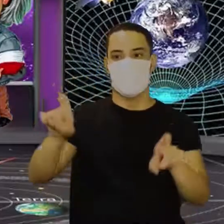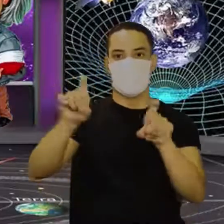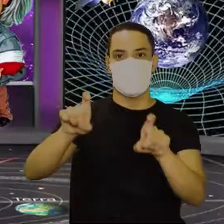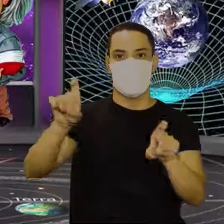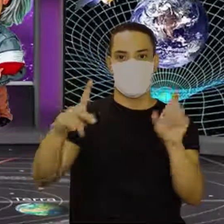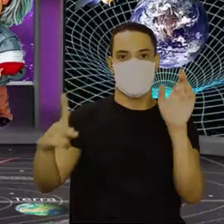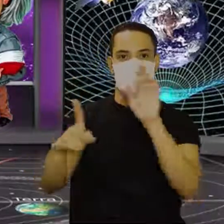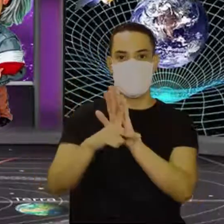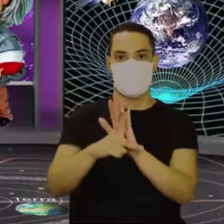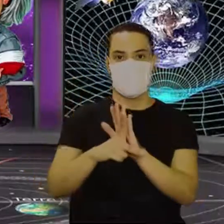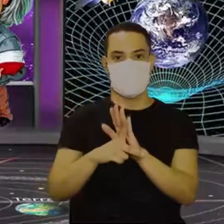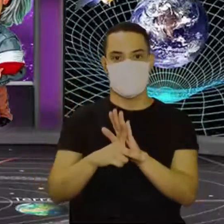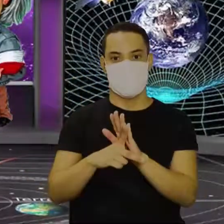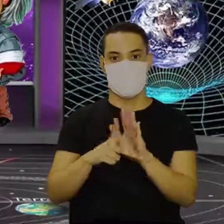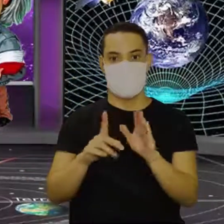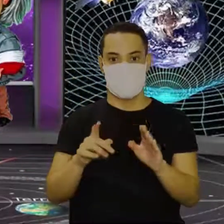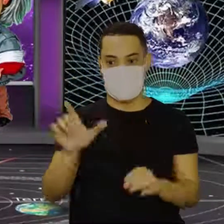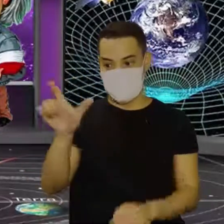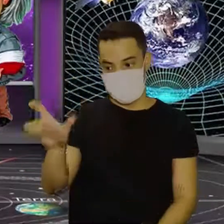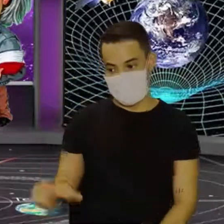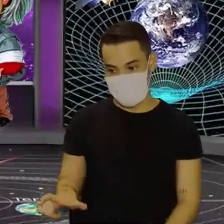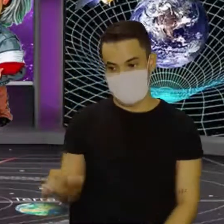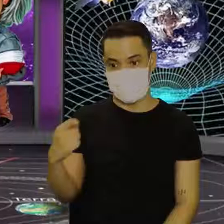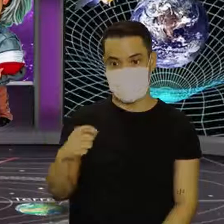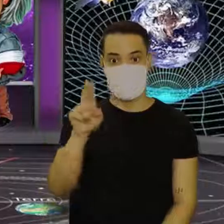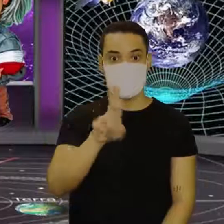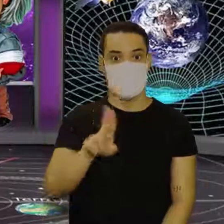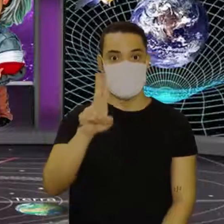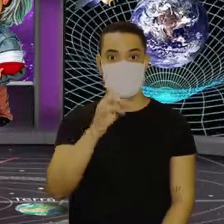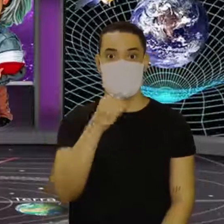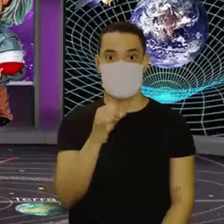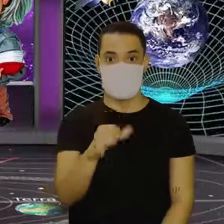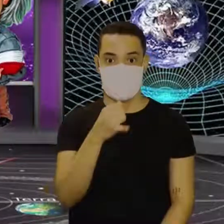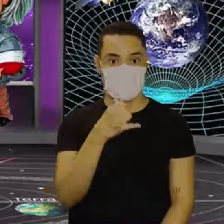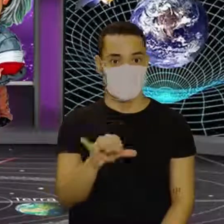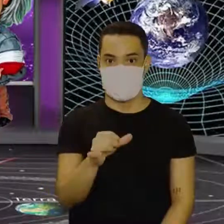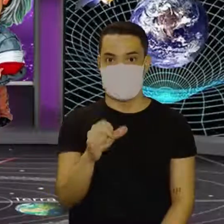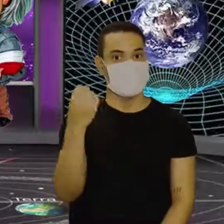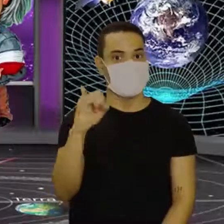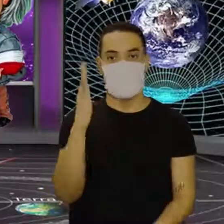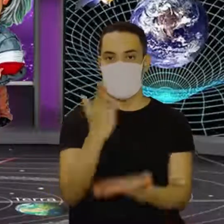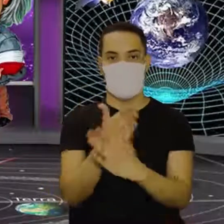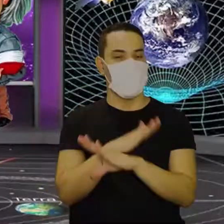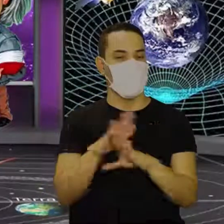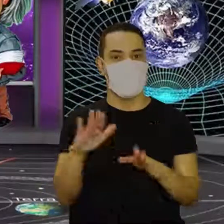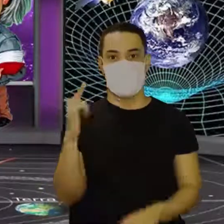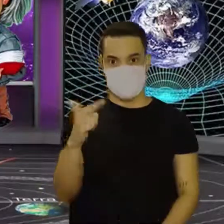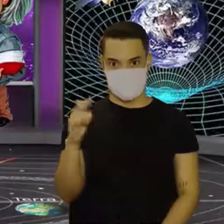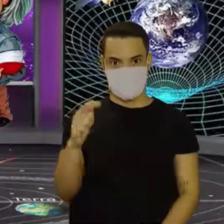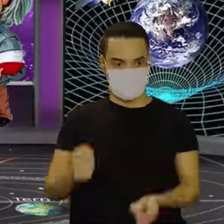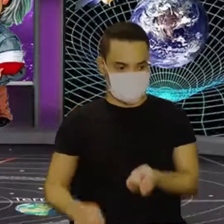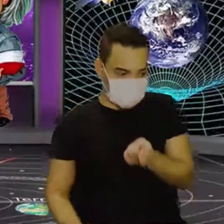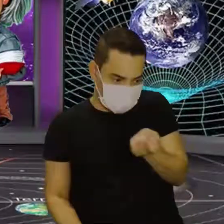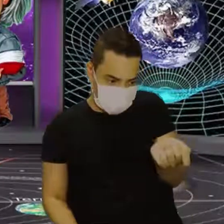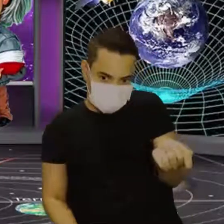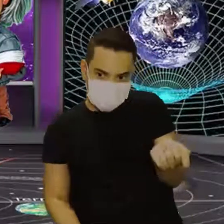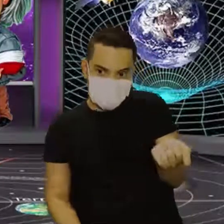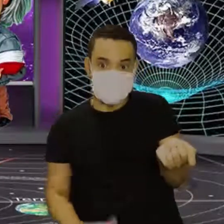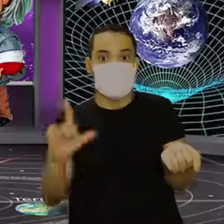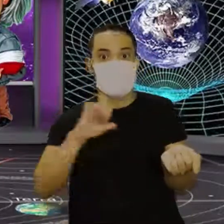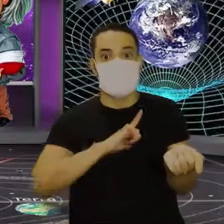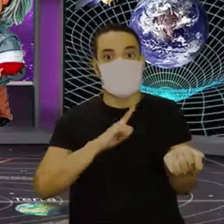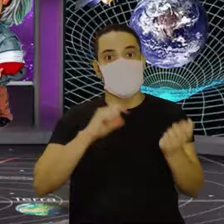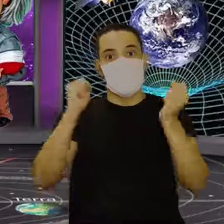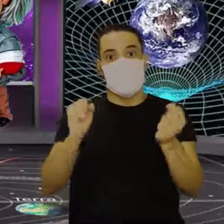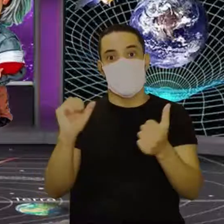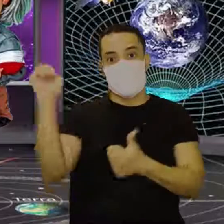de mesa. Quando você não tem o no break, você tem que usar só enquanto tem energia. Acabou, você não vai ter. Então você tem a opção de colocar uma